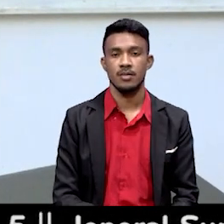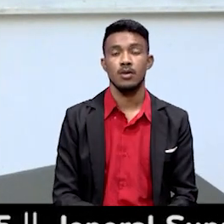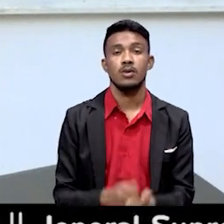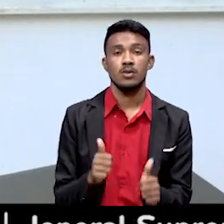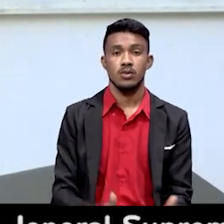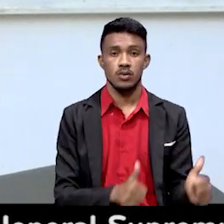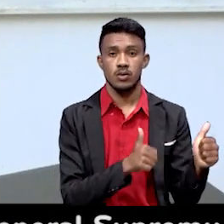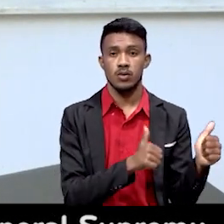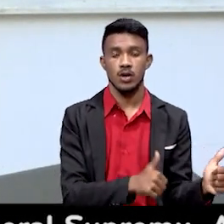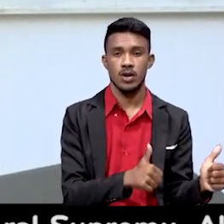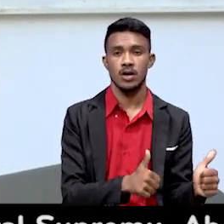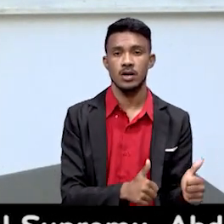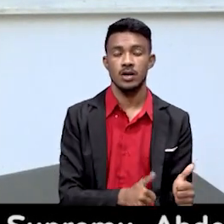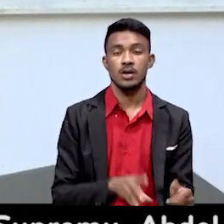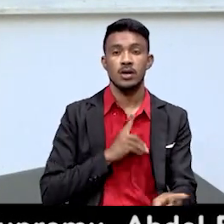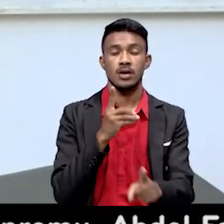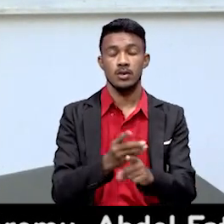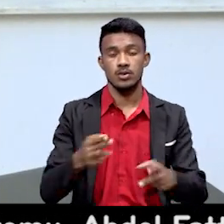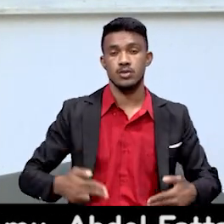aspeto de direitos humanos, né?